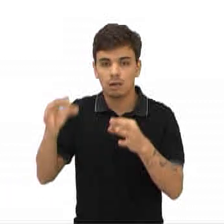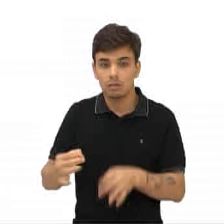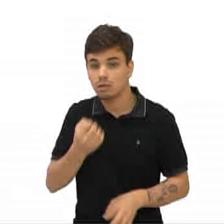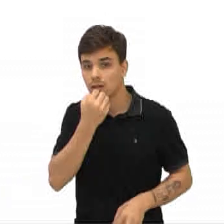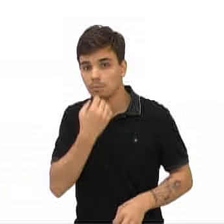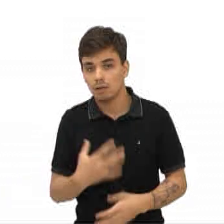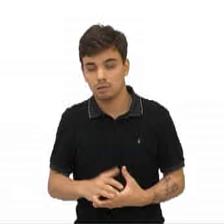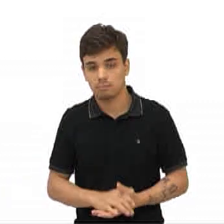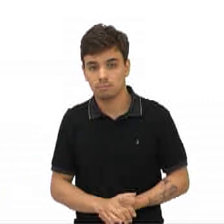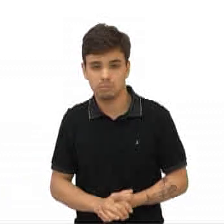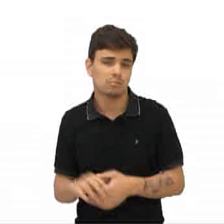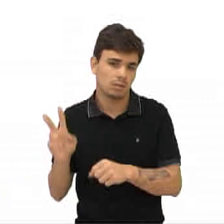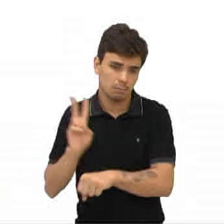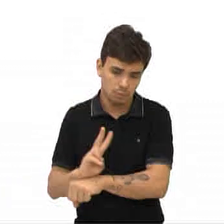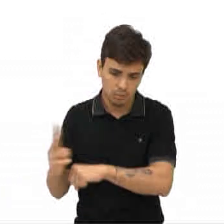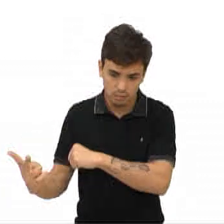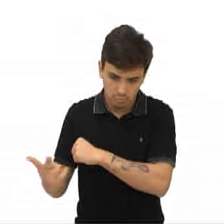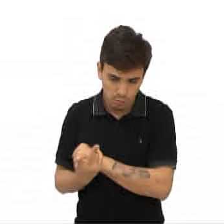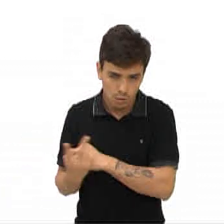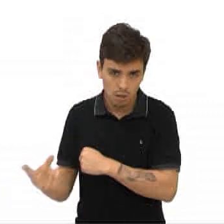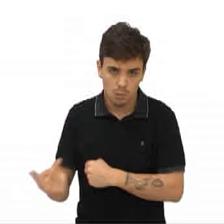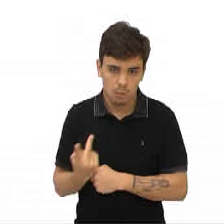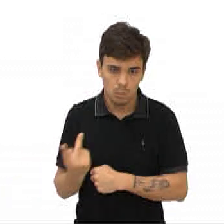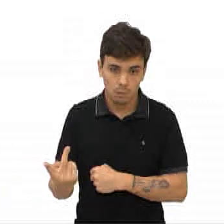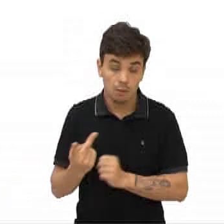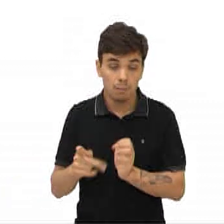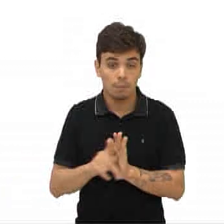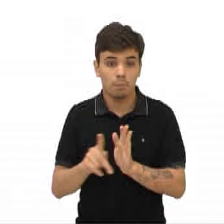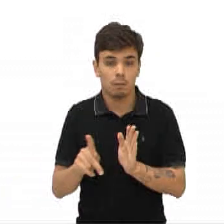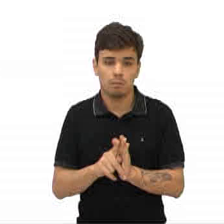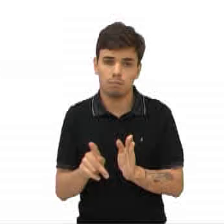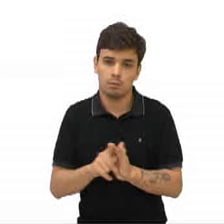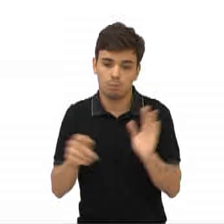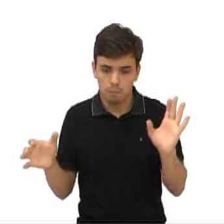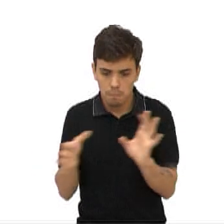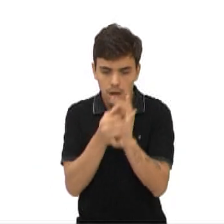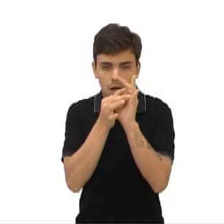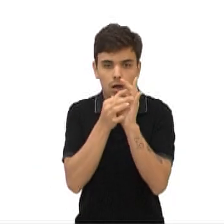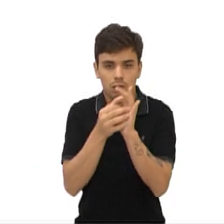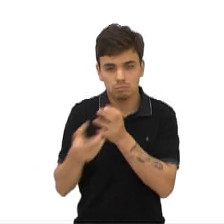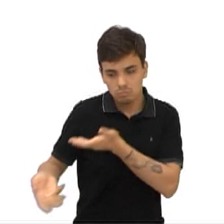bem, protetoras as duas em nosso pacto de afeto.